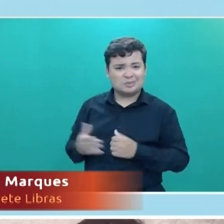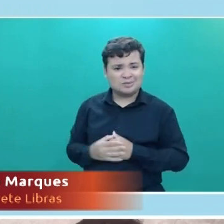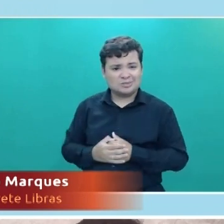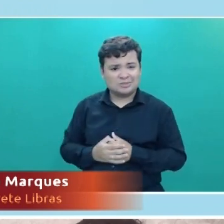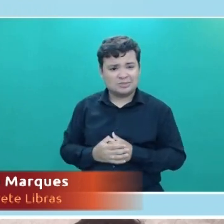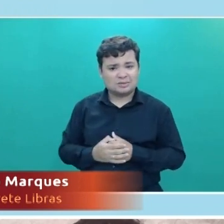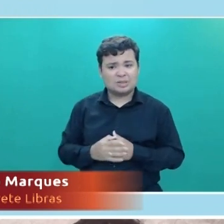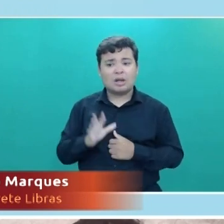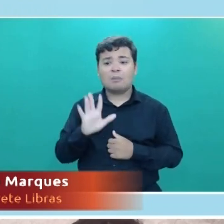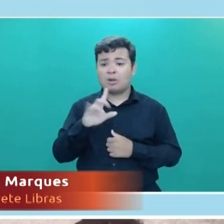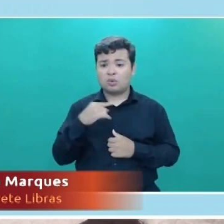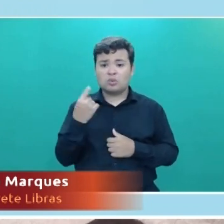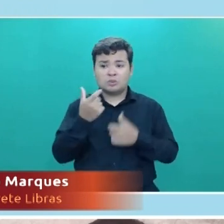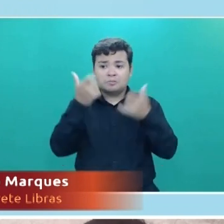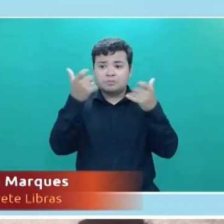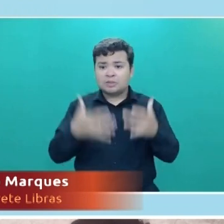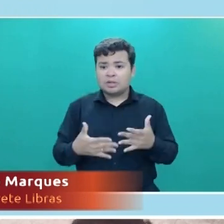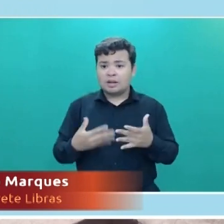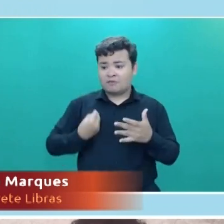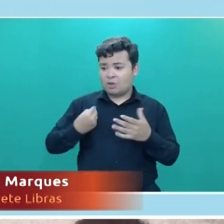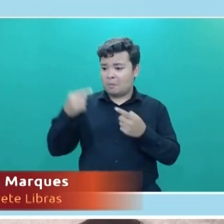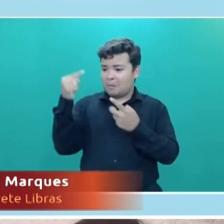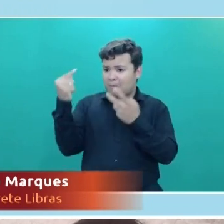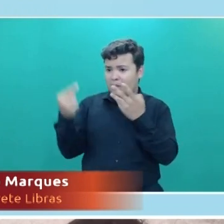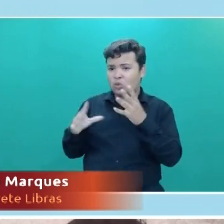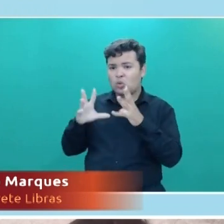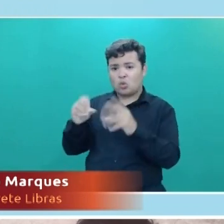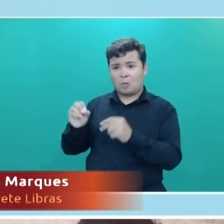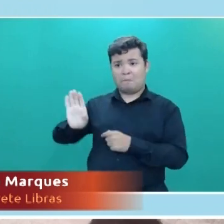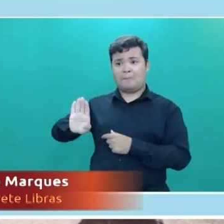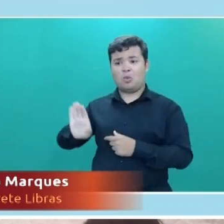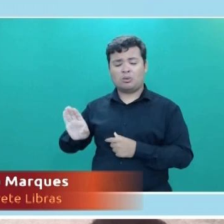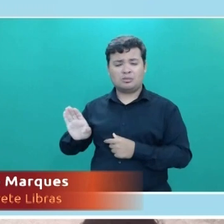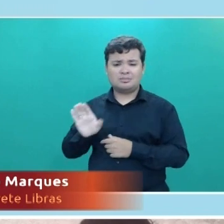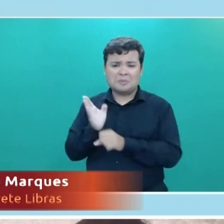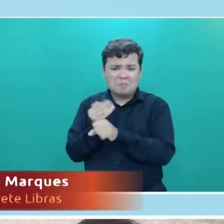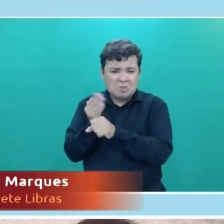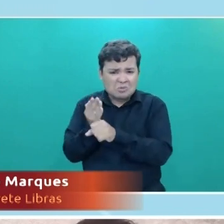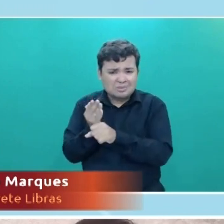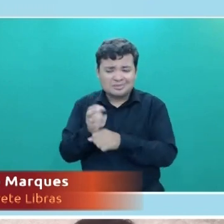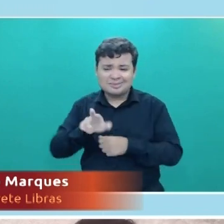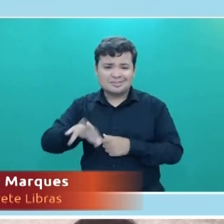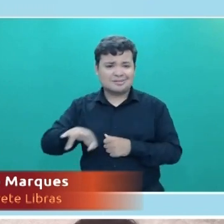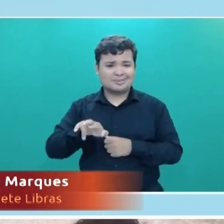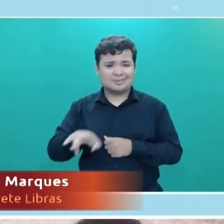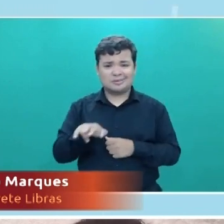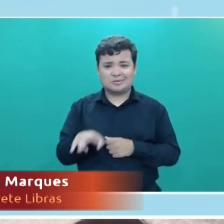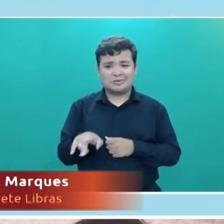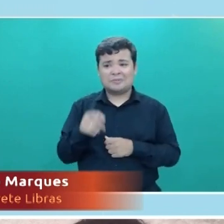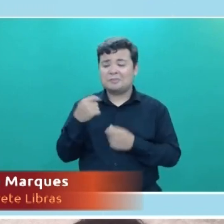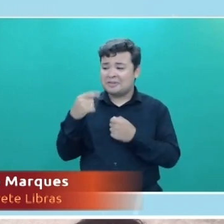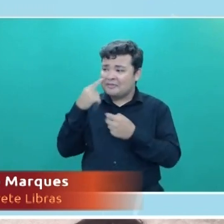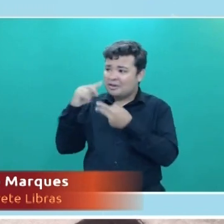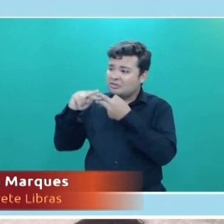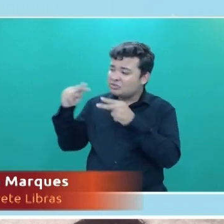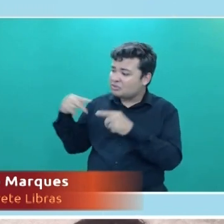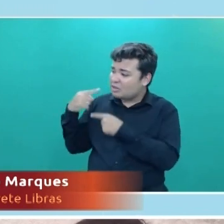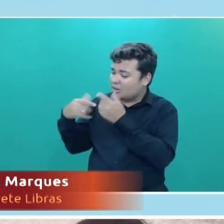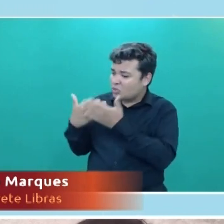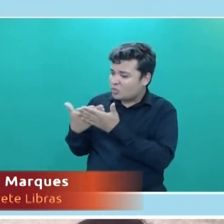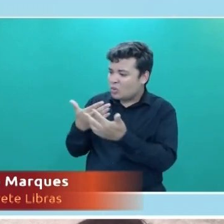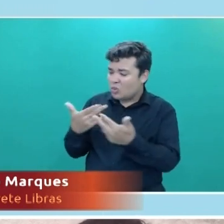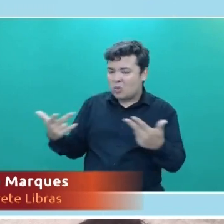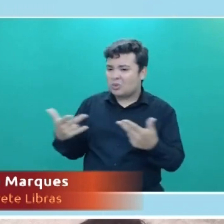está exatamente na biologia, a não ser que a gente produza um sentido sobre aquilo que está no genético. Ou seja, o que eu quero dizer